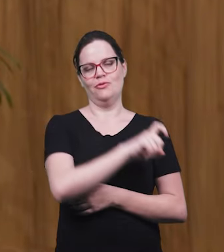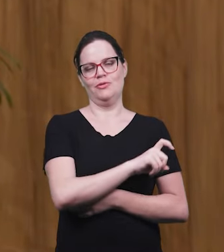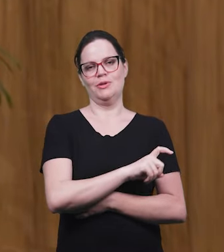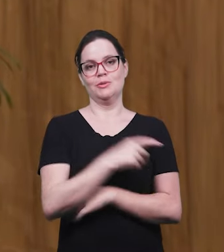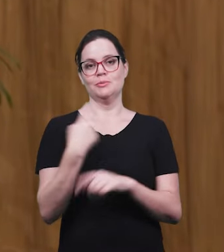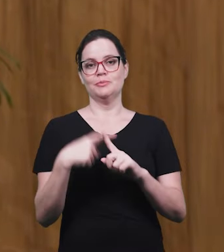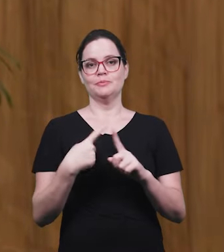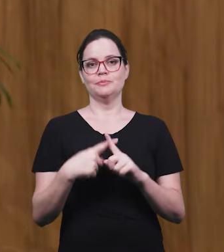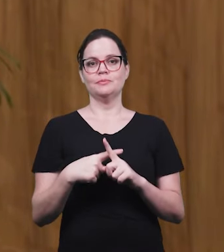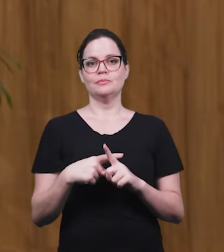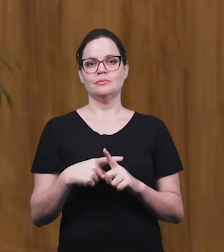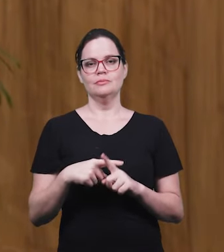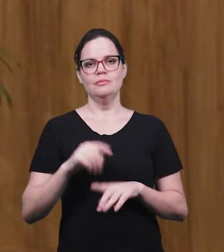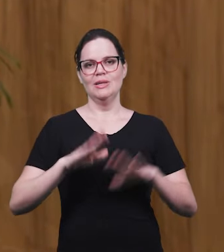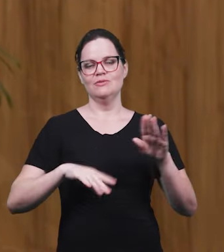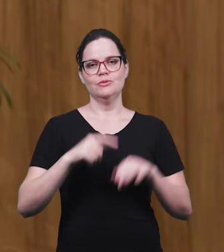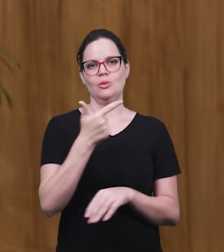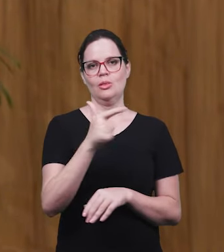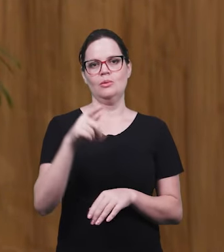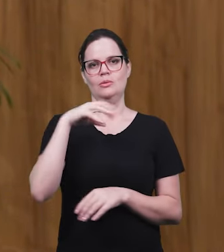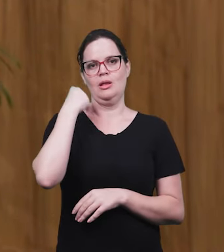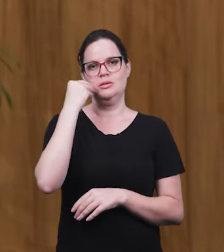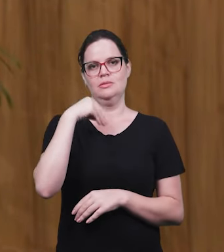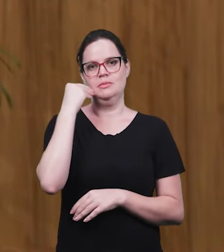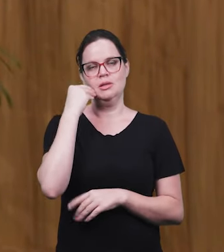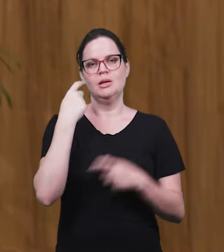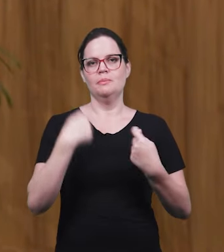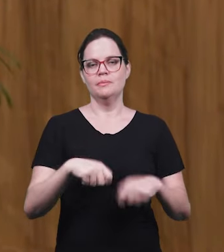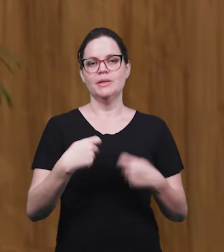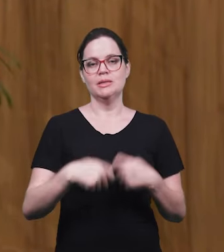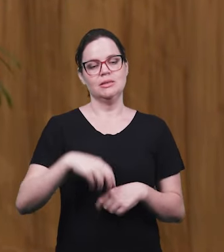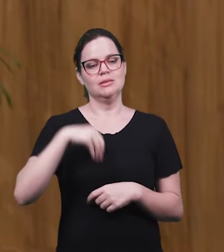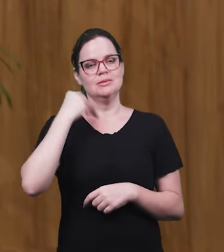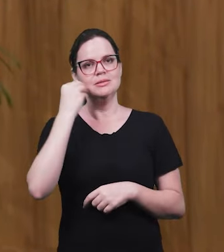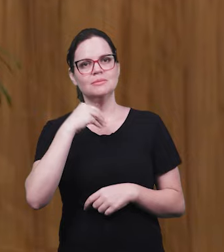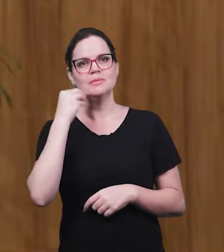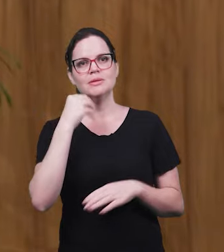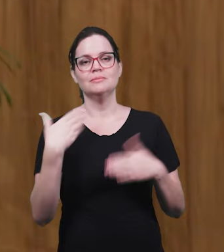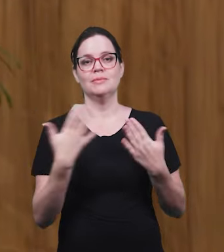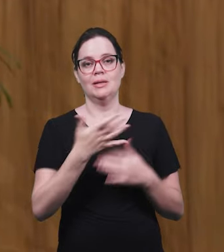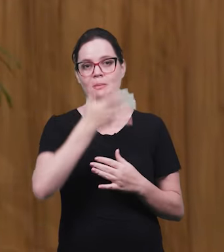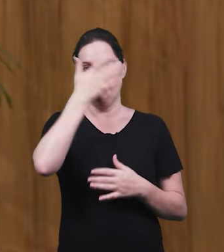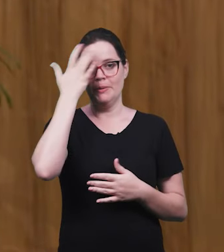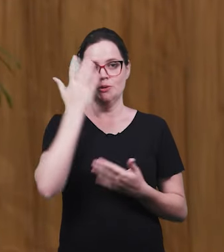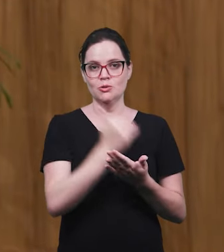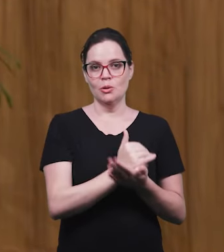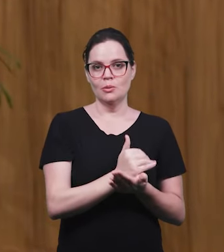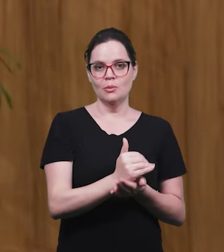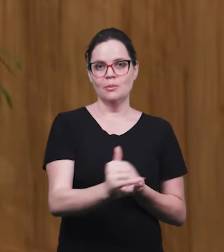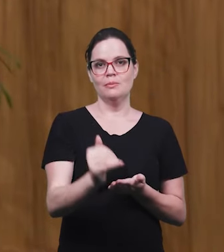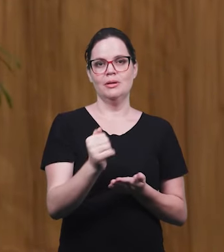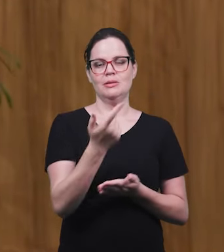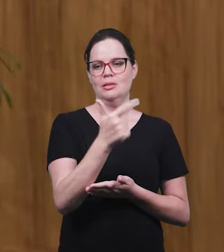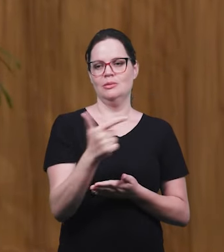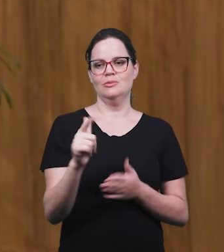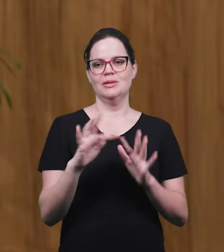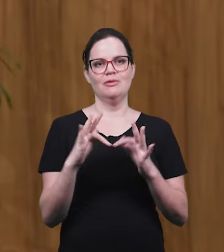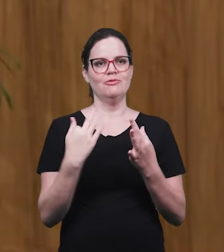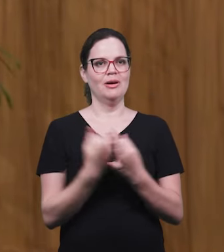porque ela precisa, muitas vezes ela não tem uma experiência, ela necessita de ter essa experiência também. E a pessoa, quando começa, que muitas vezes não tem um familiar